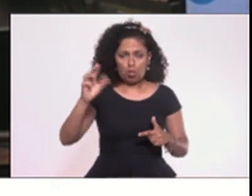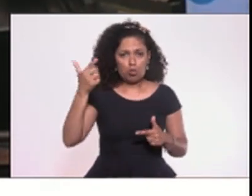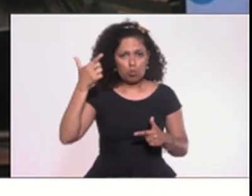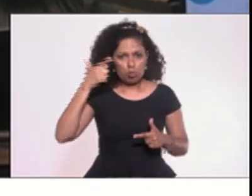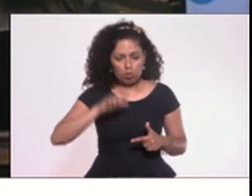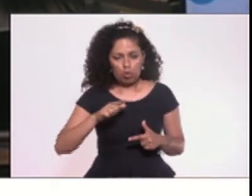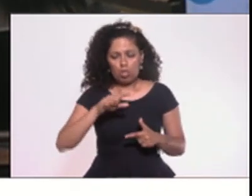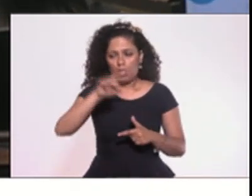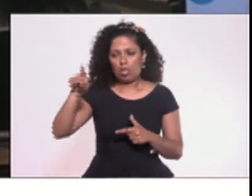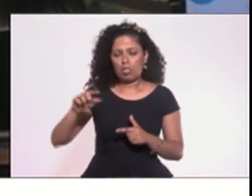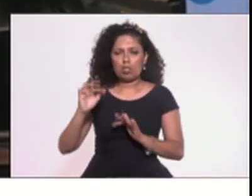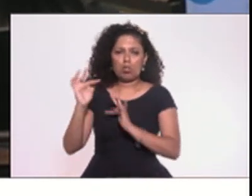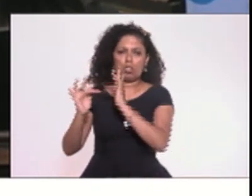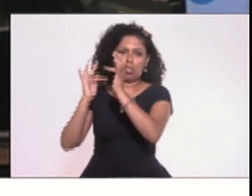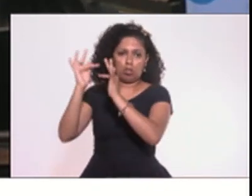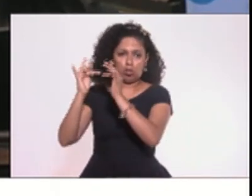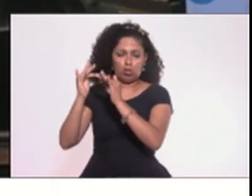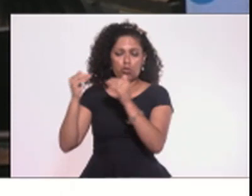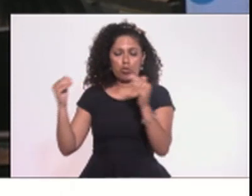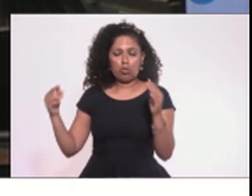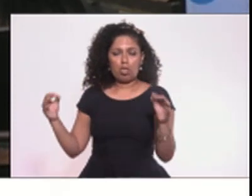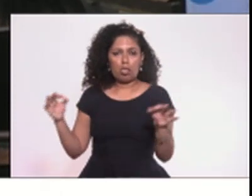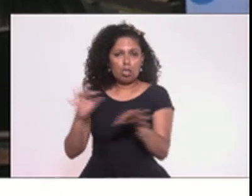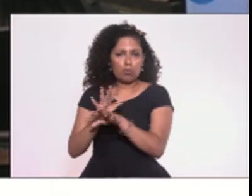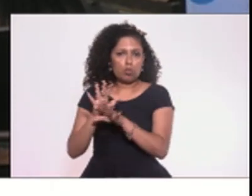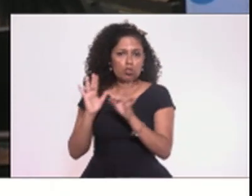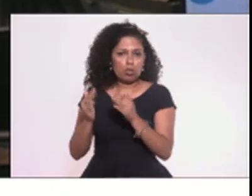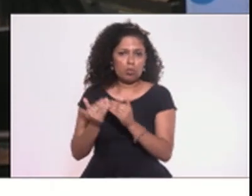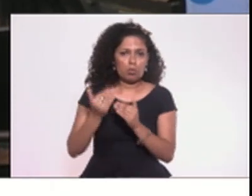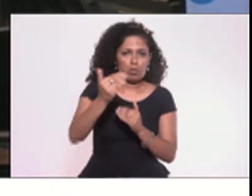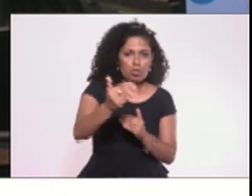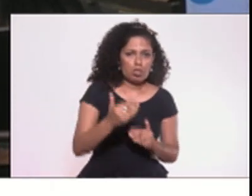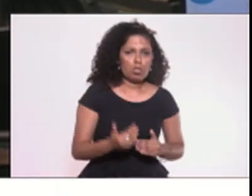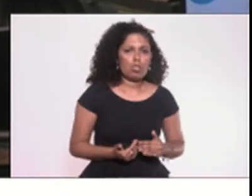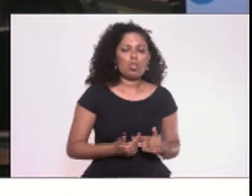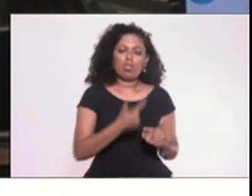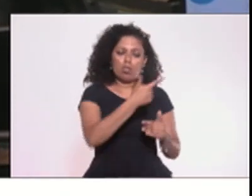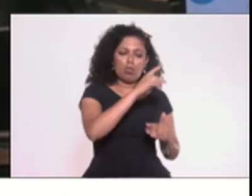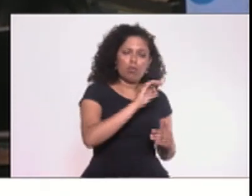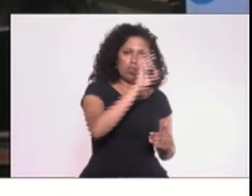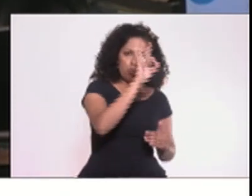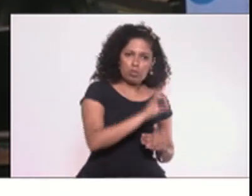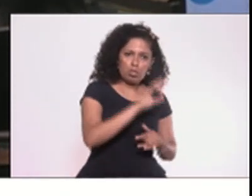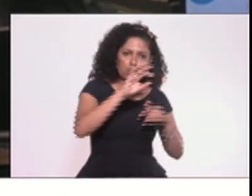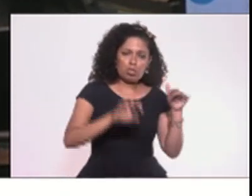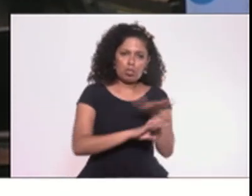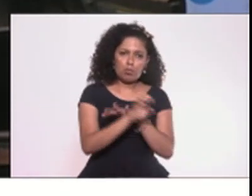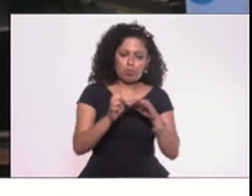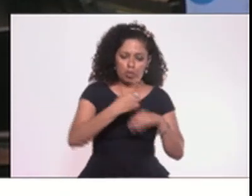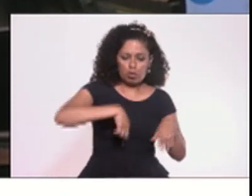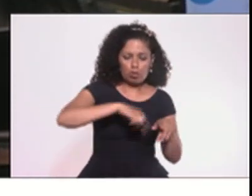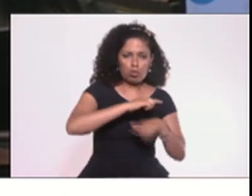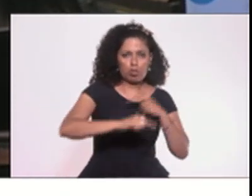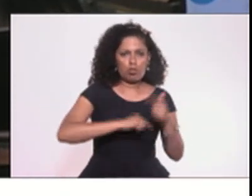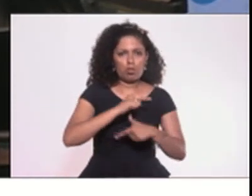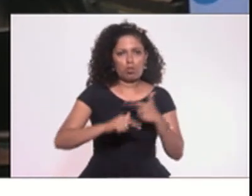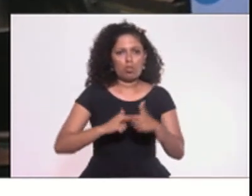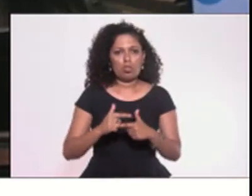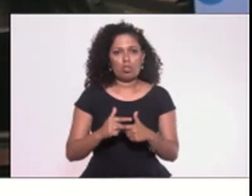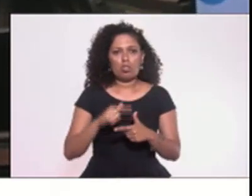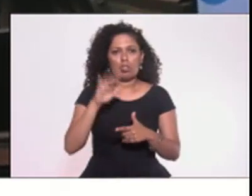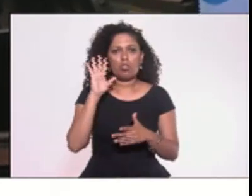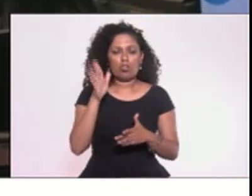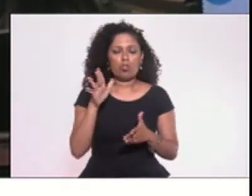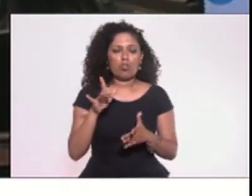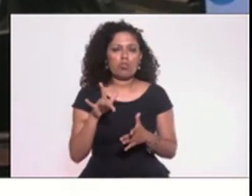a tecnologia pronta para escalar e 11% das biostartups que nós estamos trabalhando já se